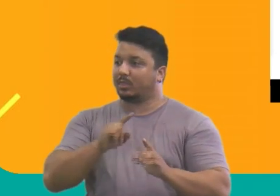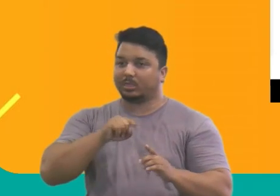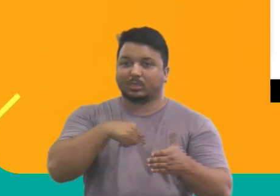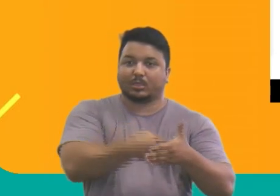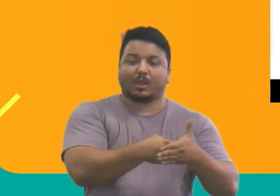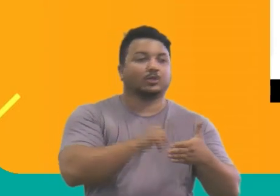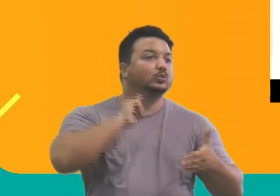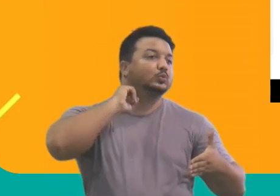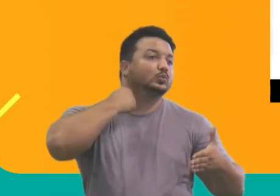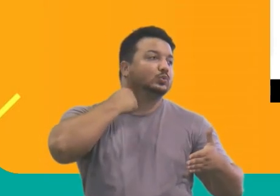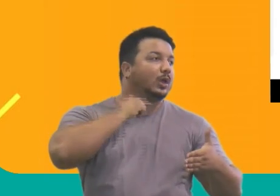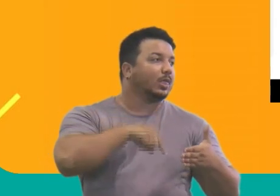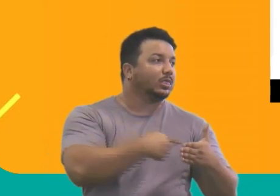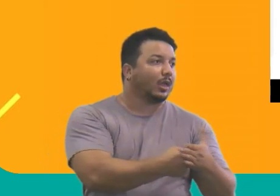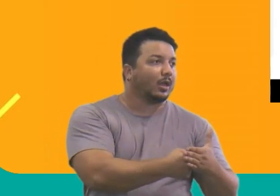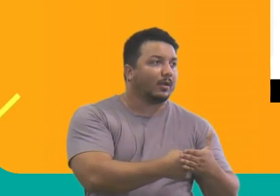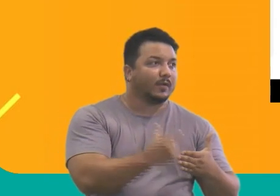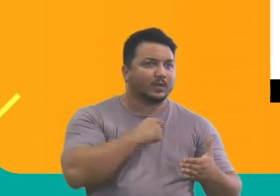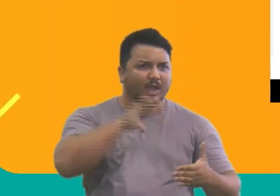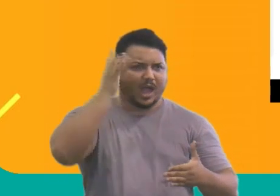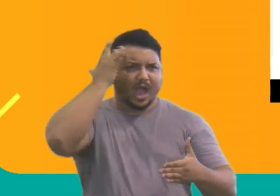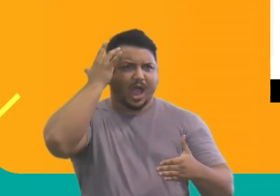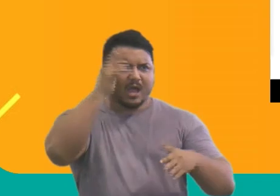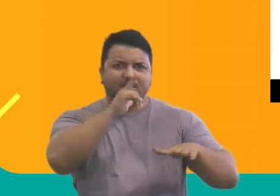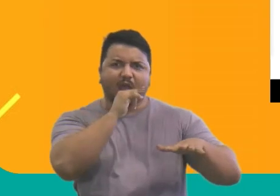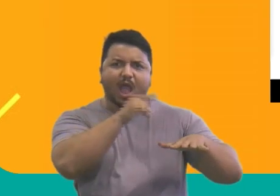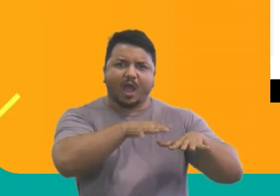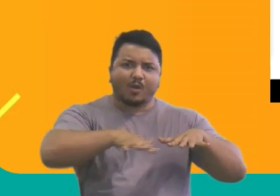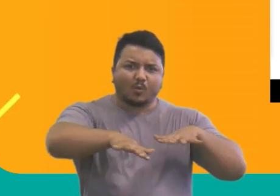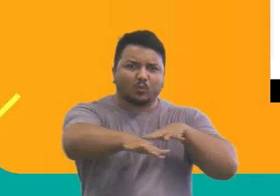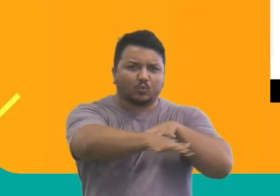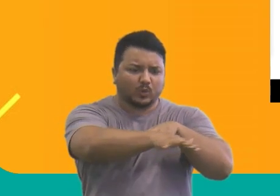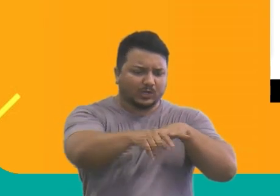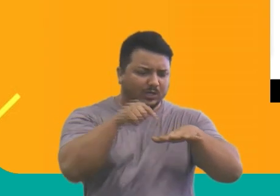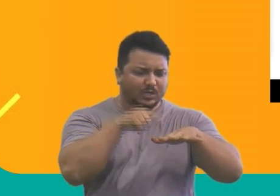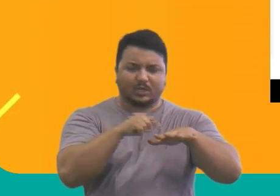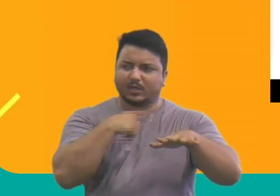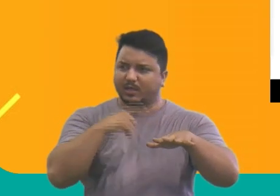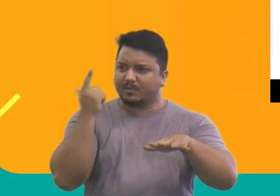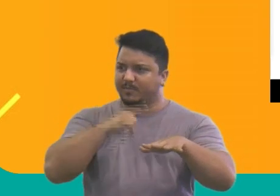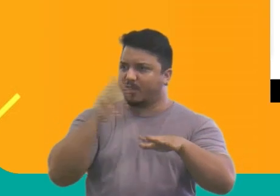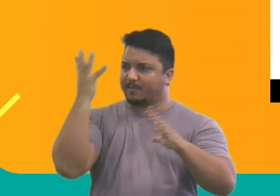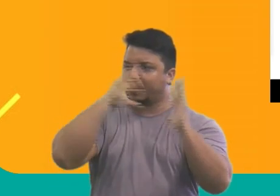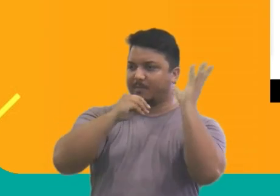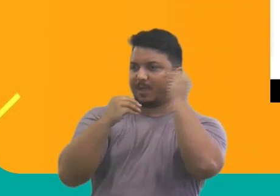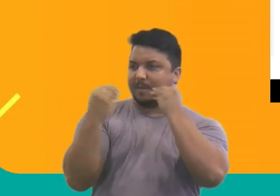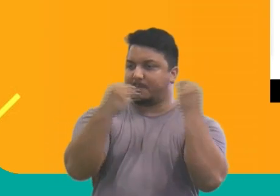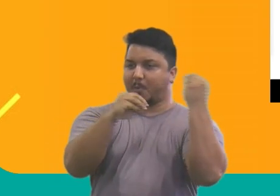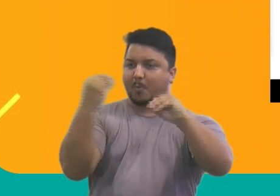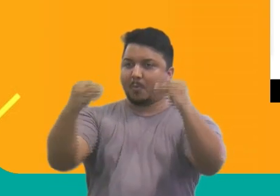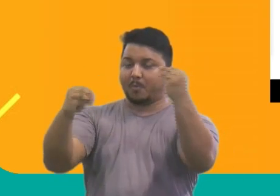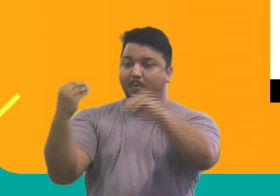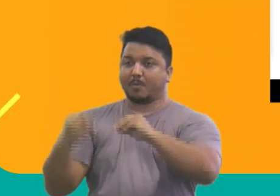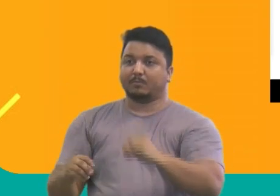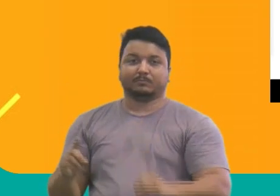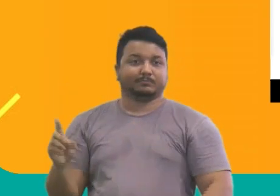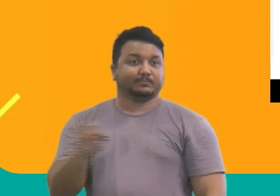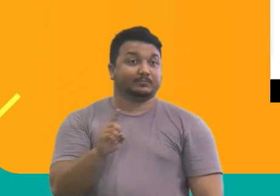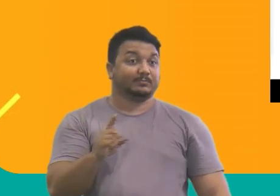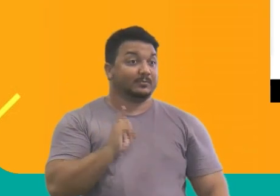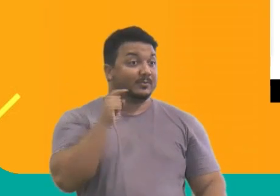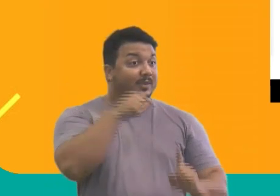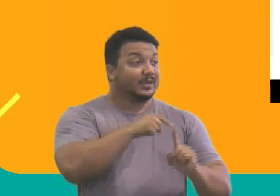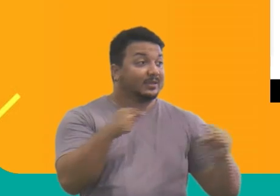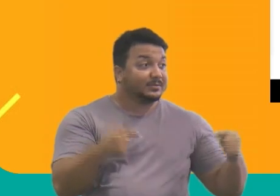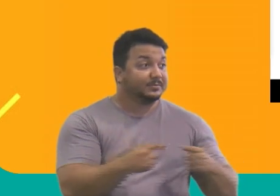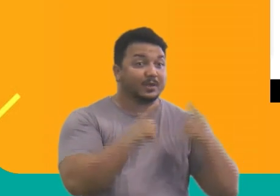contaminação. Ao invés de você achar que aquelas plantinhas são a base de decoração, na realidade é um